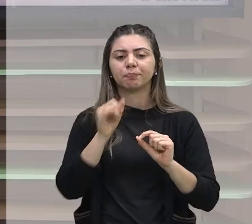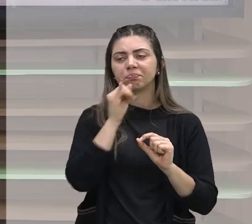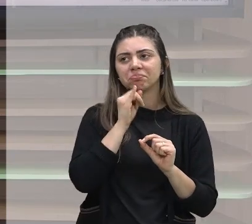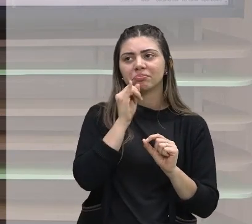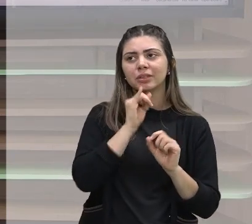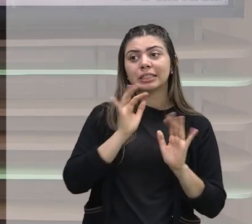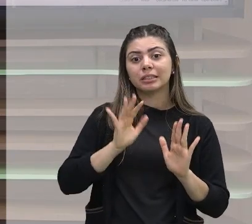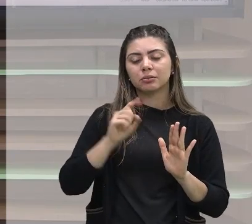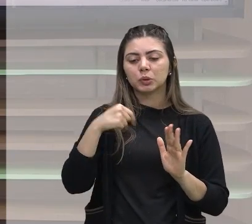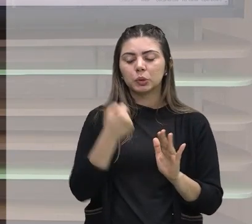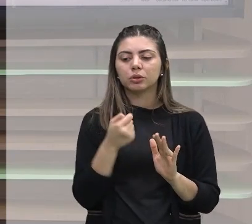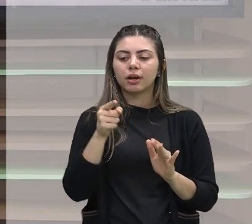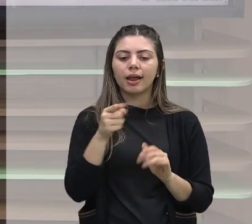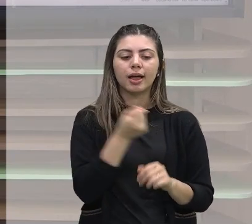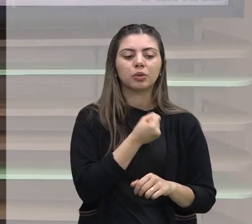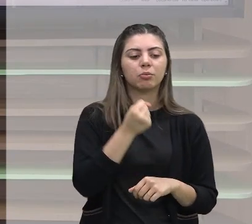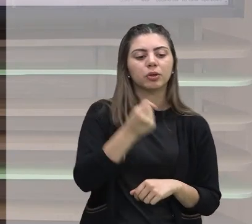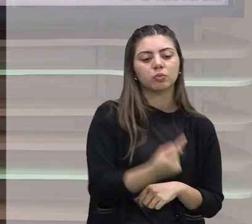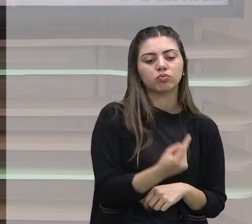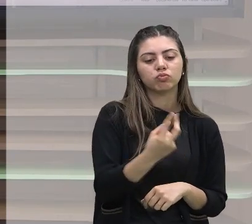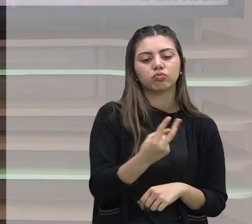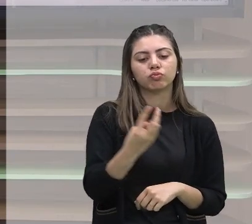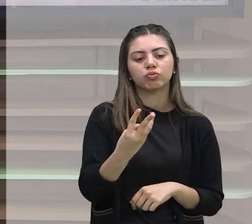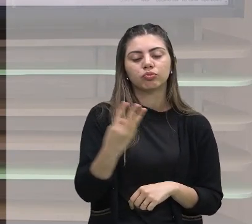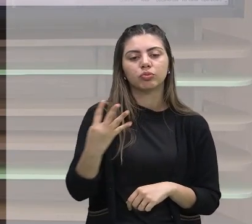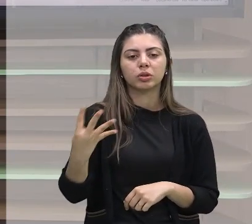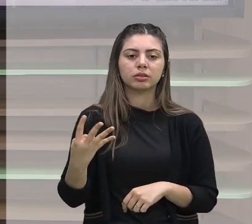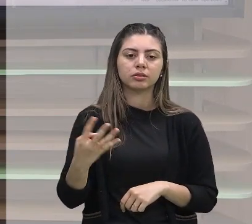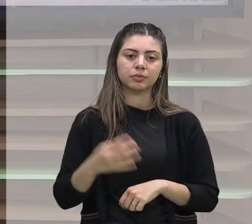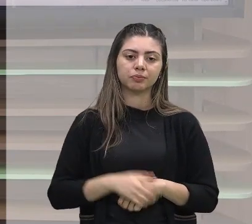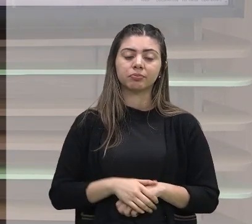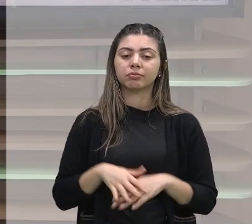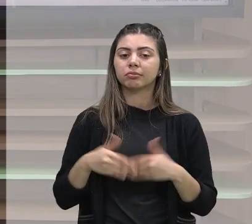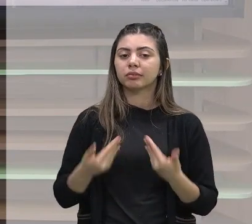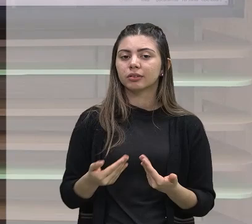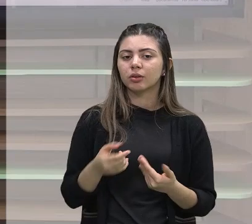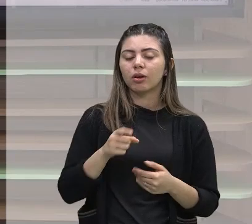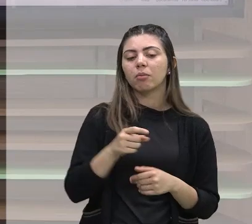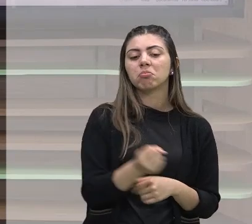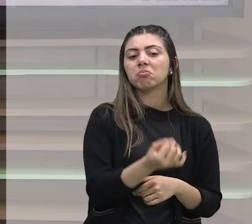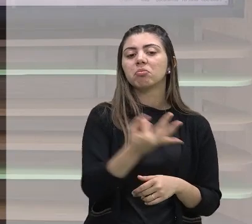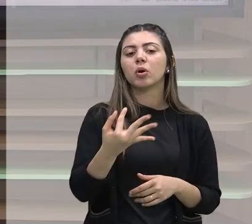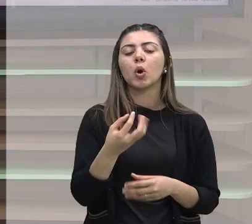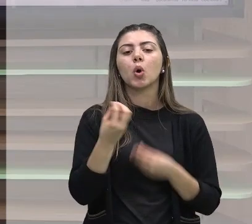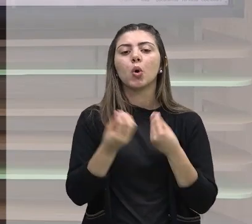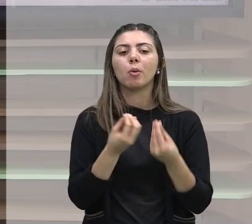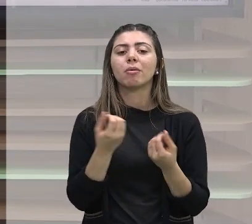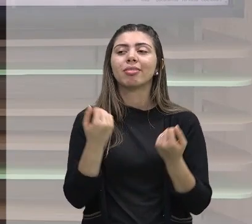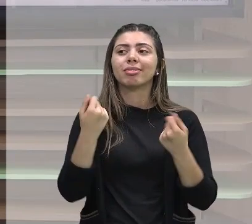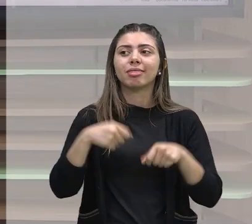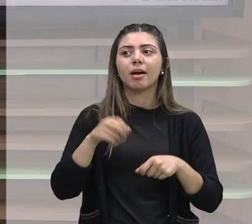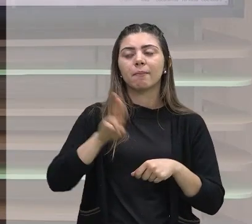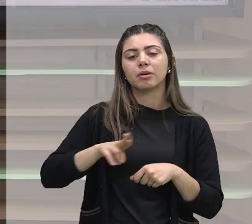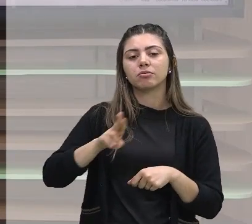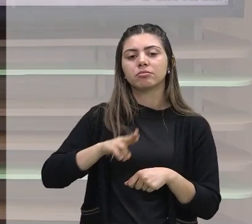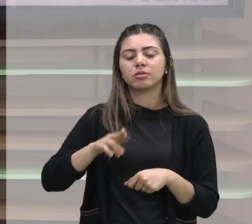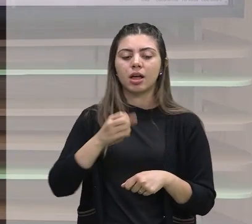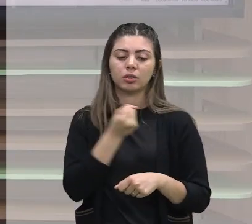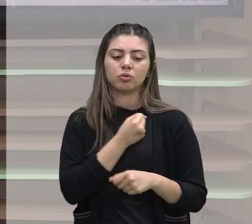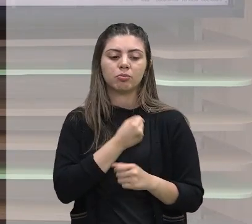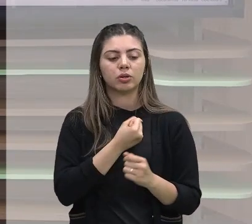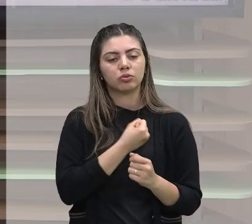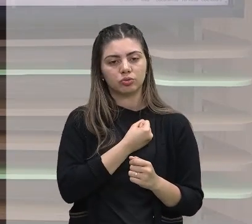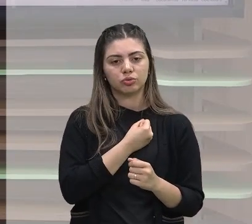fazer a contagem dos números, né, sendo que essa contagem ela pode ser tanto em forma de números